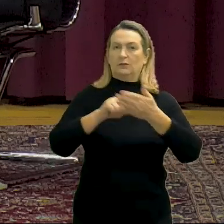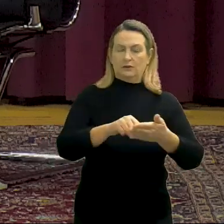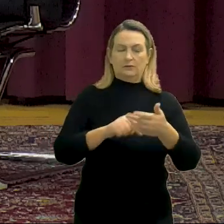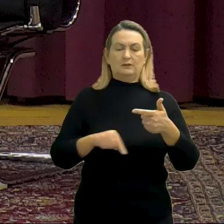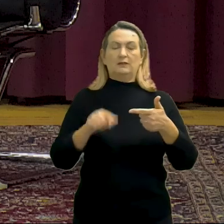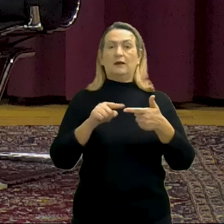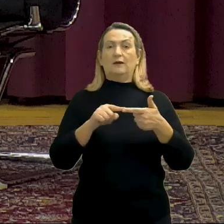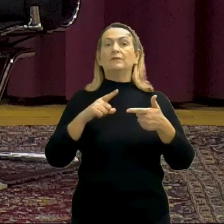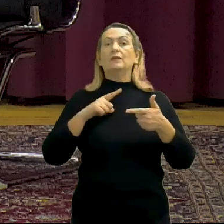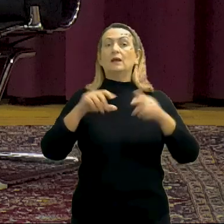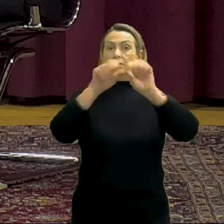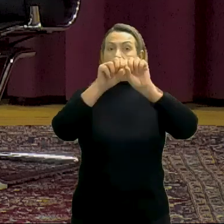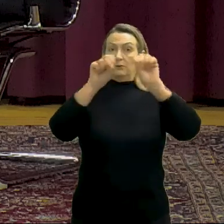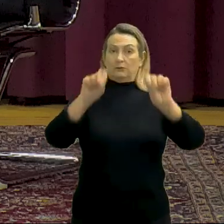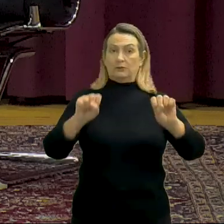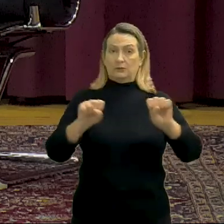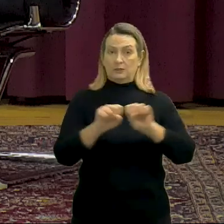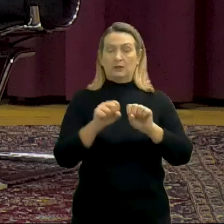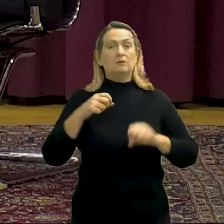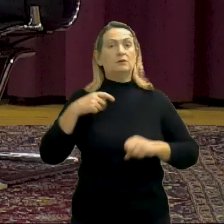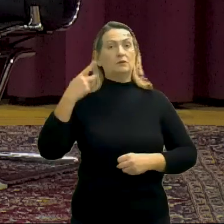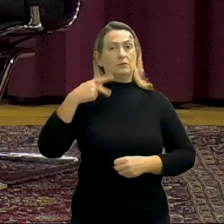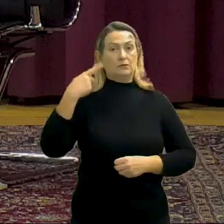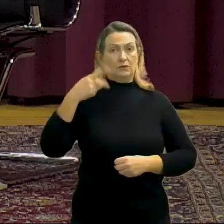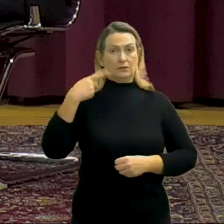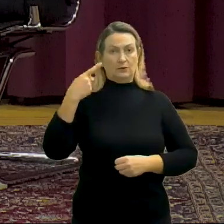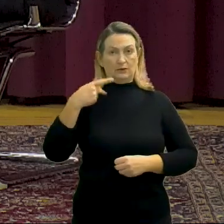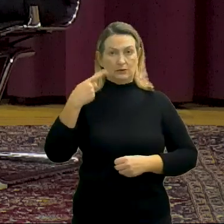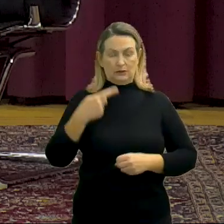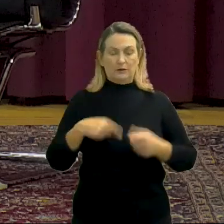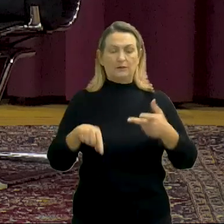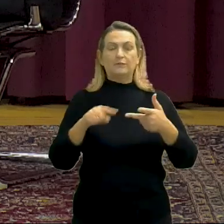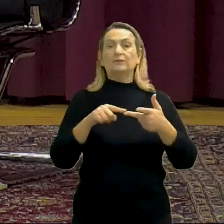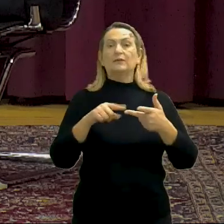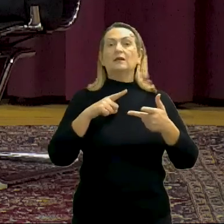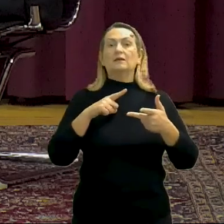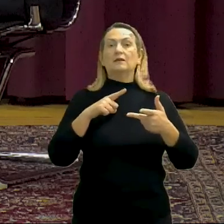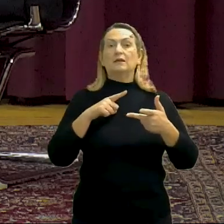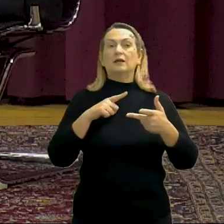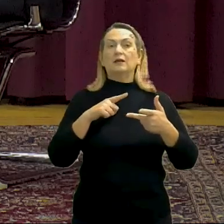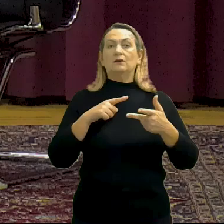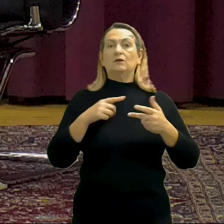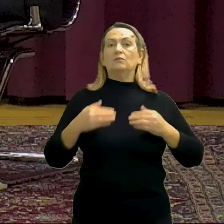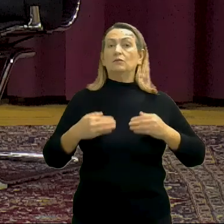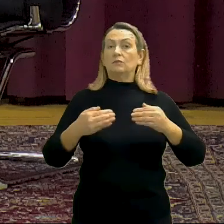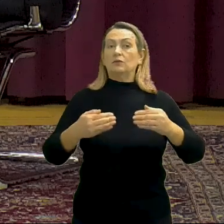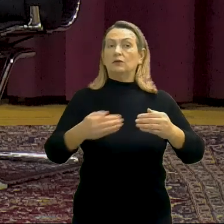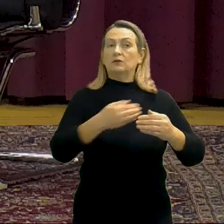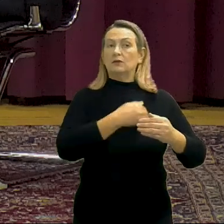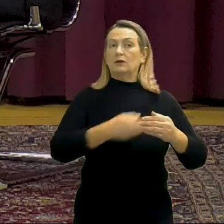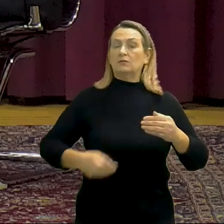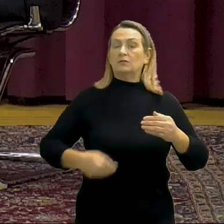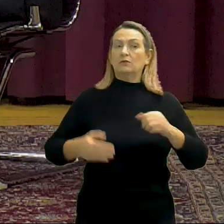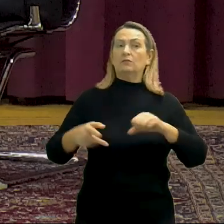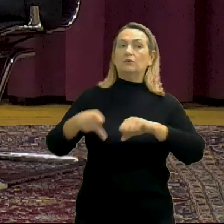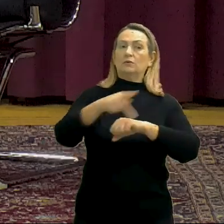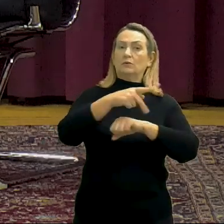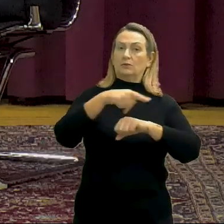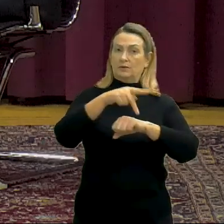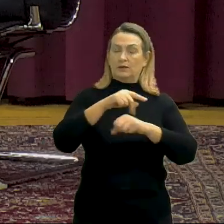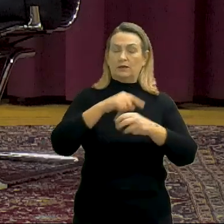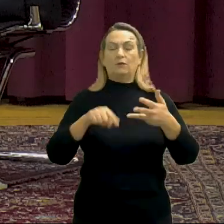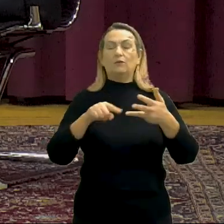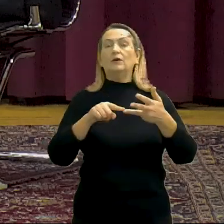Procuradoria Regional Eleitoral do Ministério Público Federal e você também tem o sistema do sistema